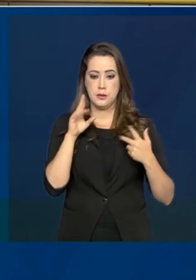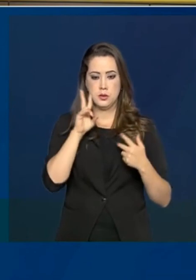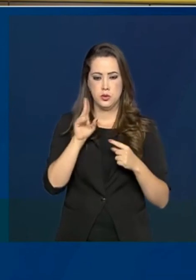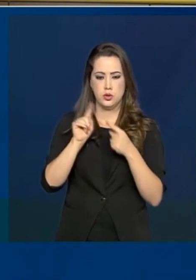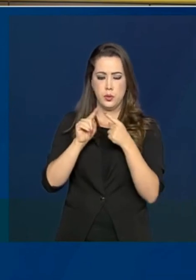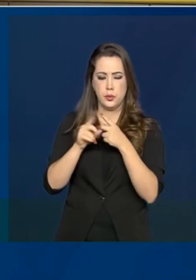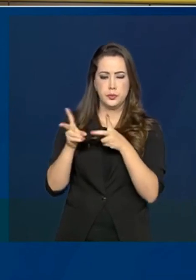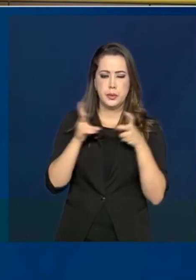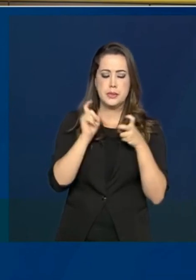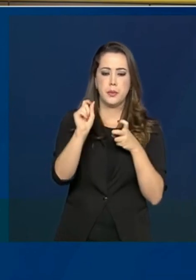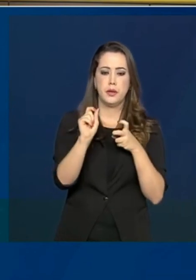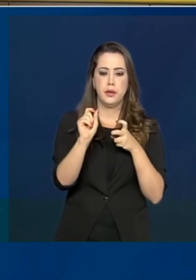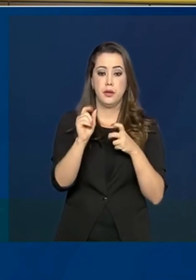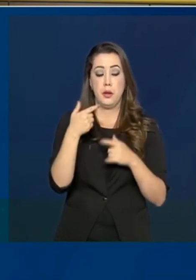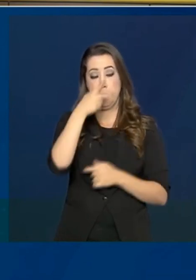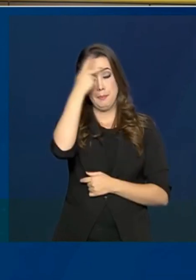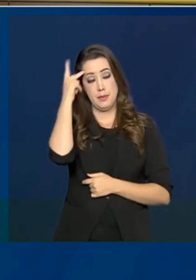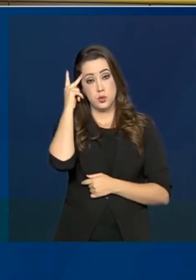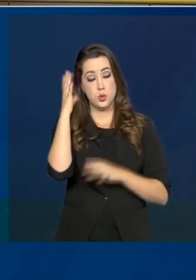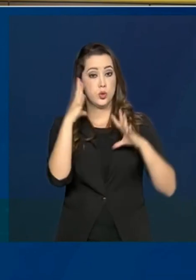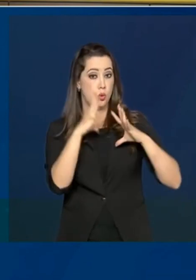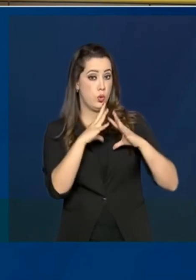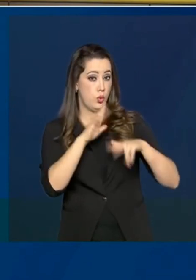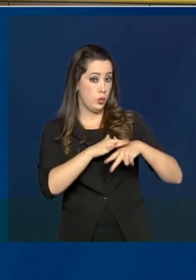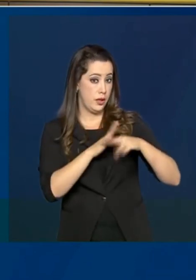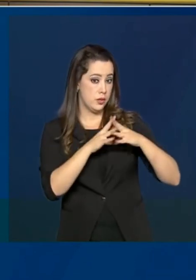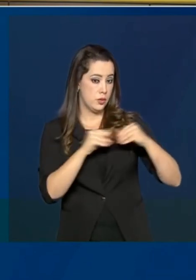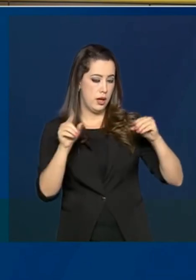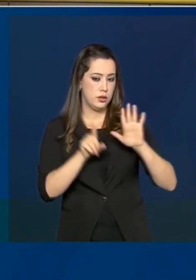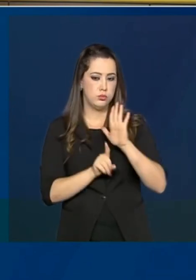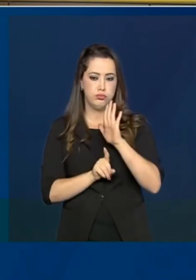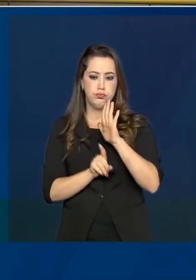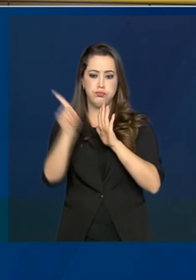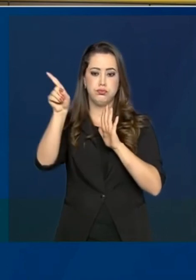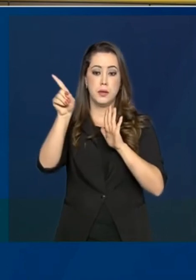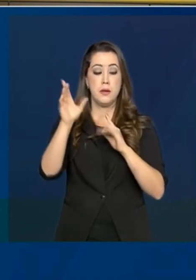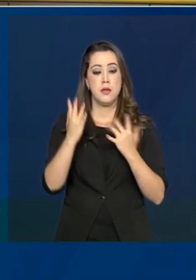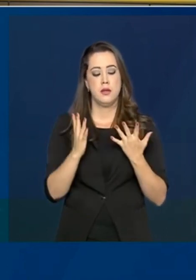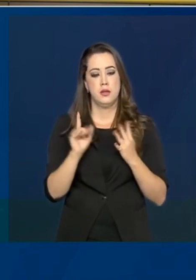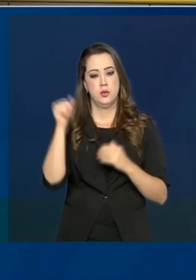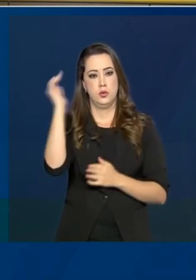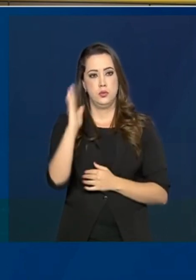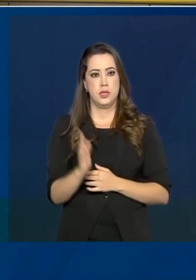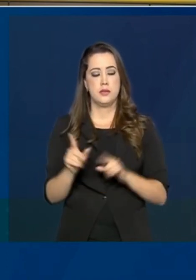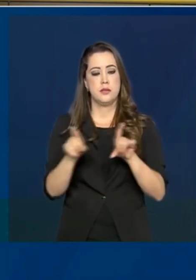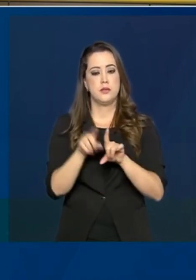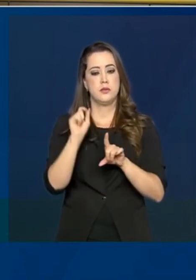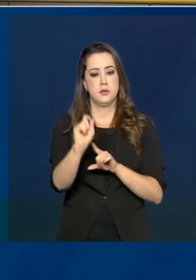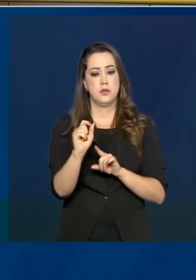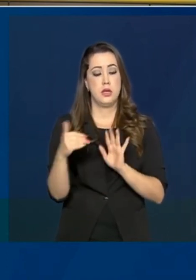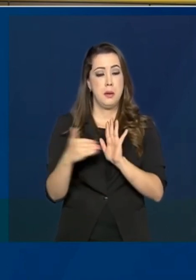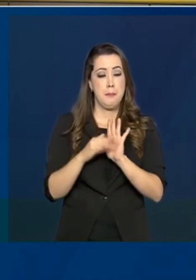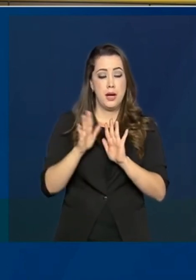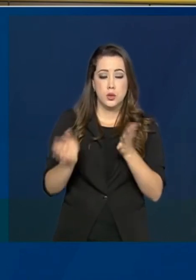Então, percebe-se que a curva de pessoas recuperadas ela cresce de forma exponencial no Brasil. A curva